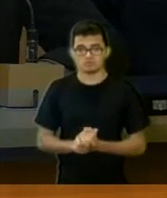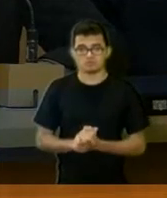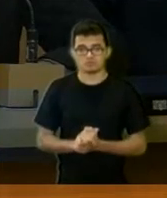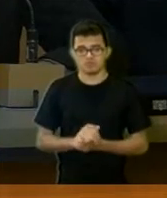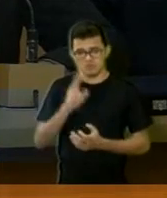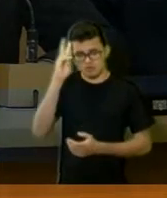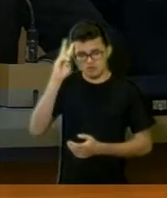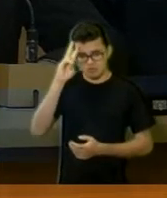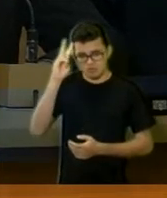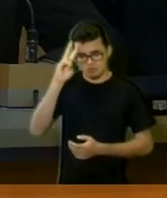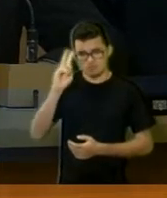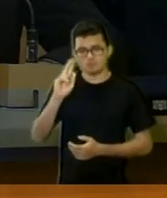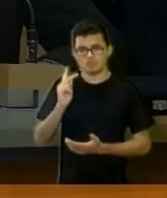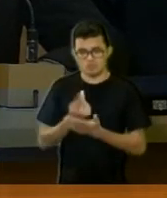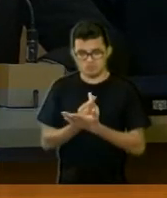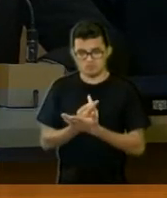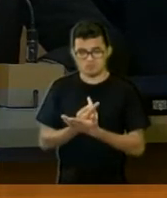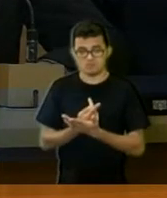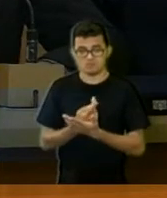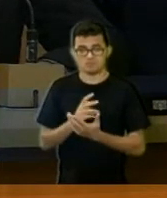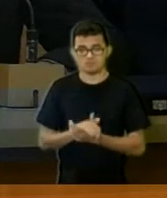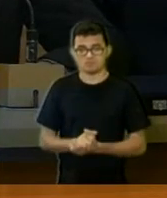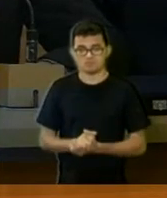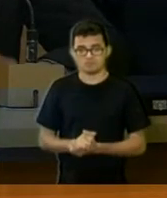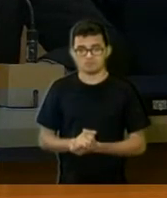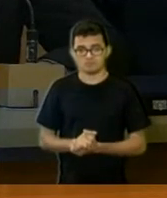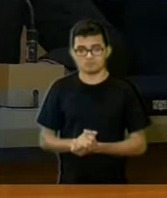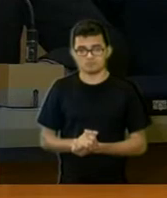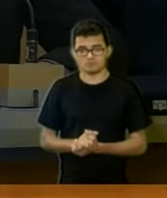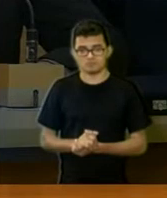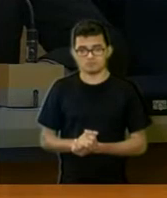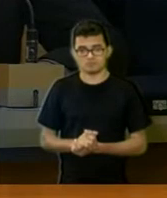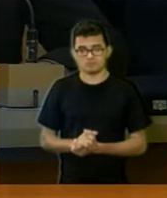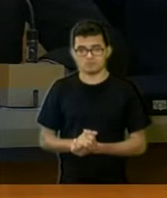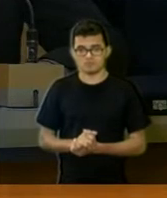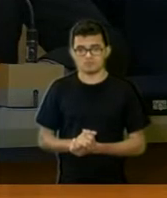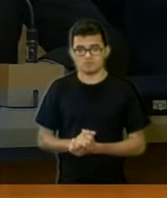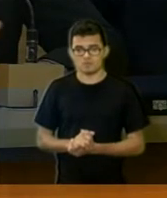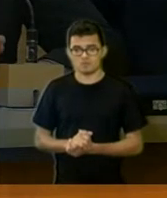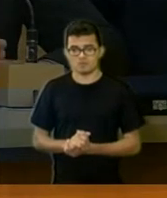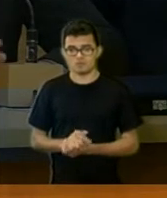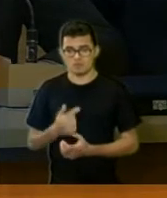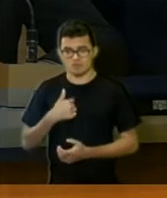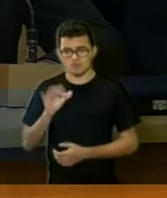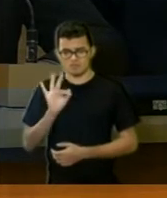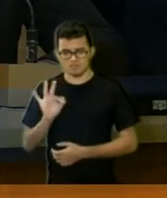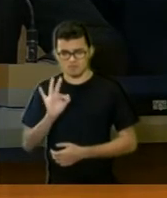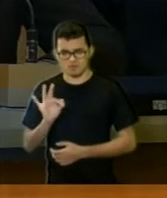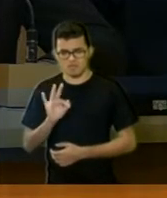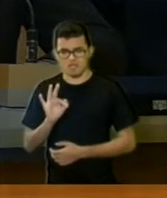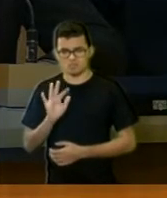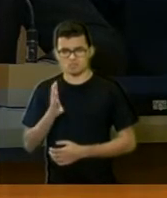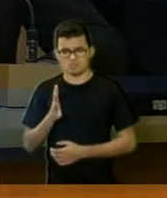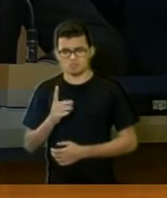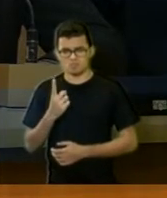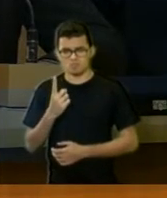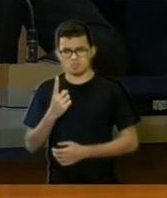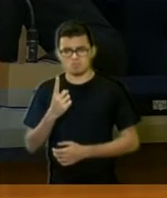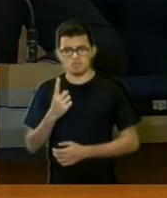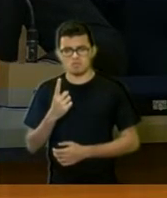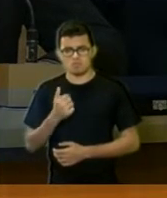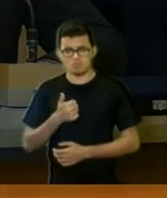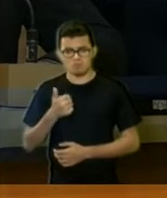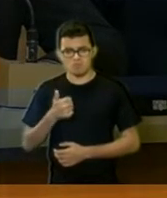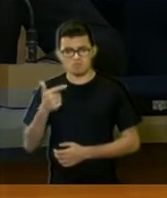um caso interessante. Né? Eu estava fazendo faculdade, meu primeiro ou segundo ano, né, de direito,